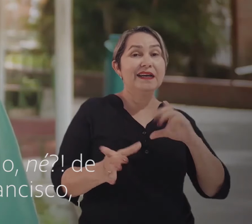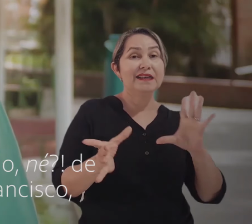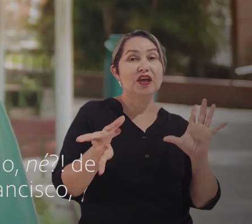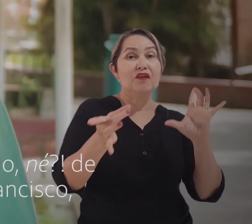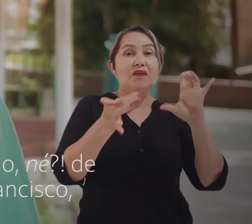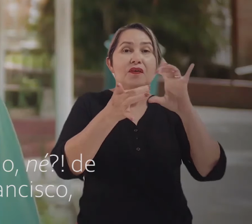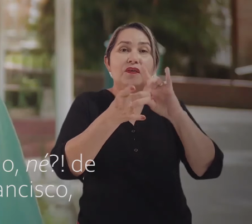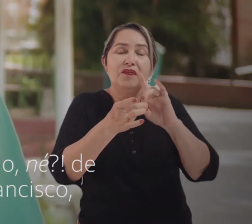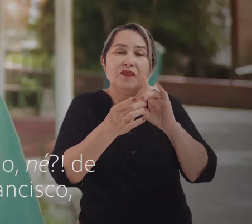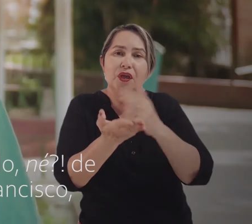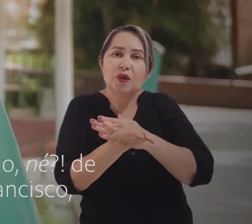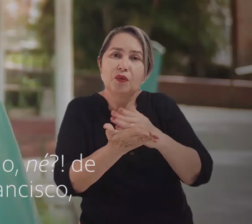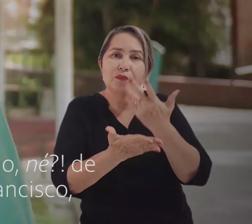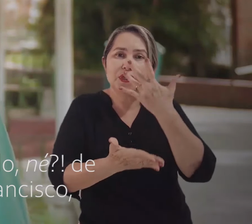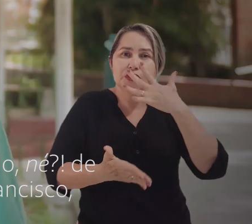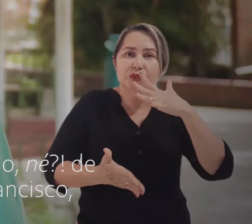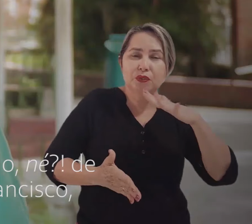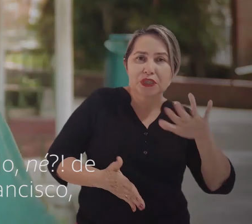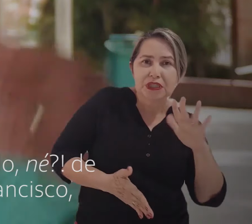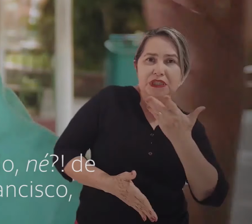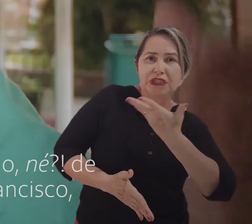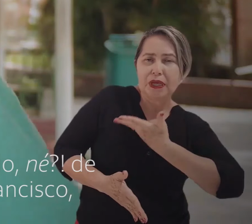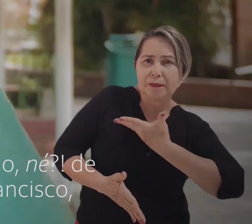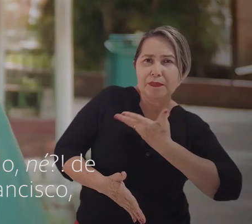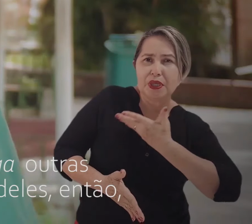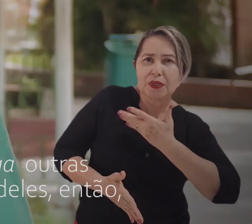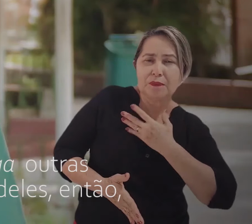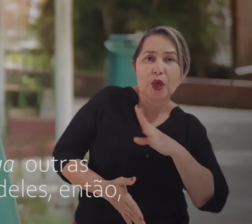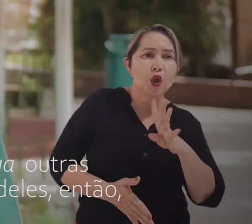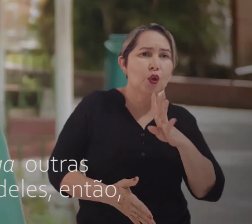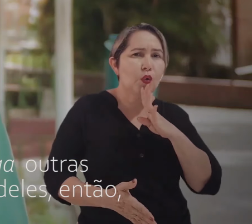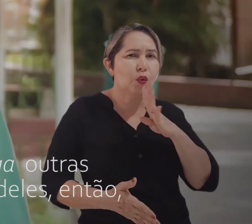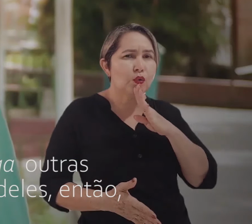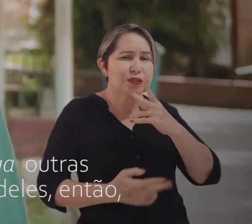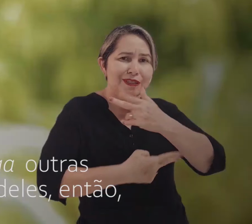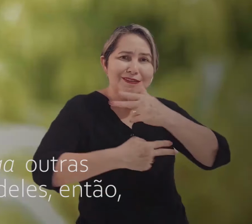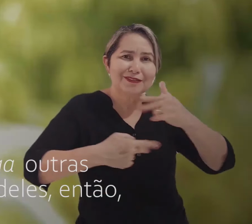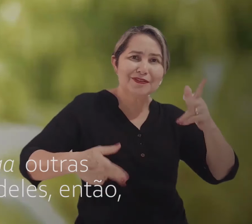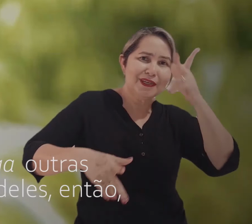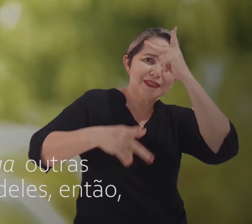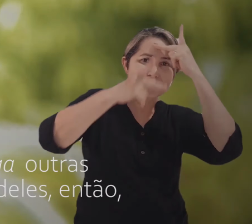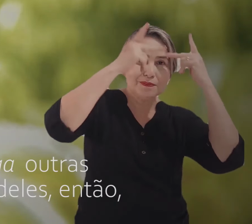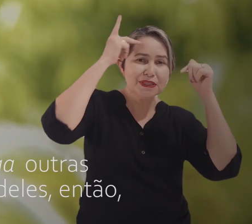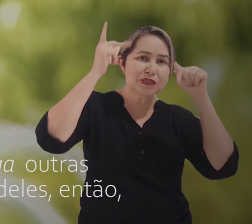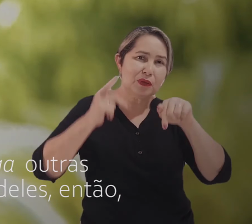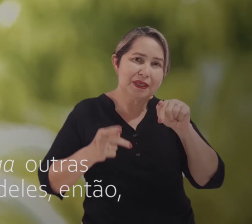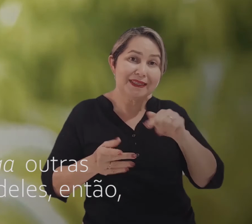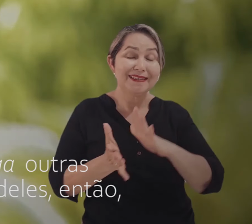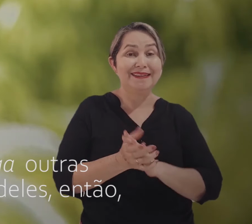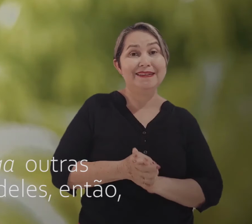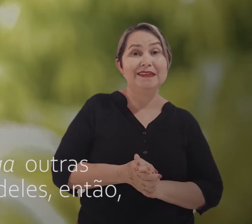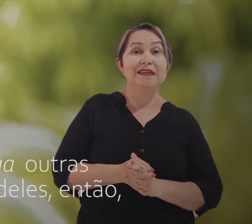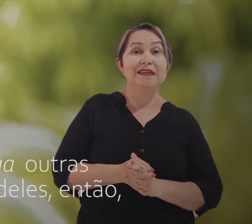de amigo, de infância, de amizade. A gente conhece o Antônio, o Francisco, o Raimundo. E essa é a nossa cultura própria,